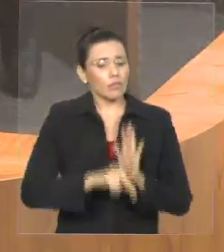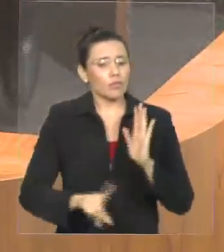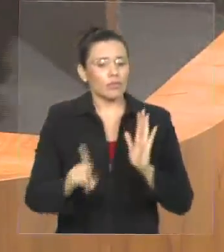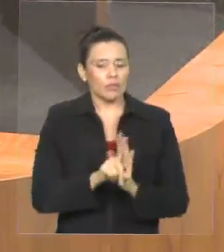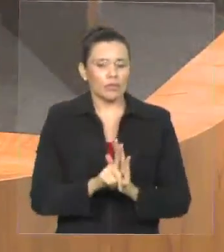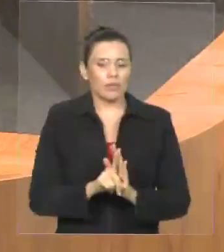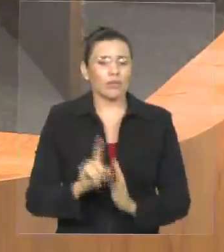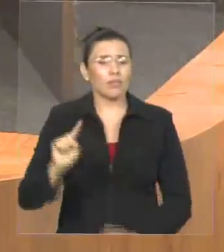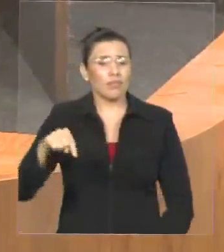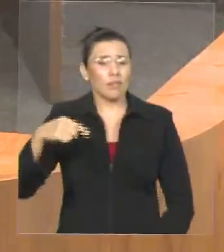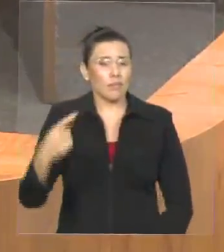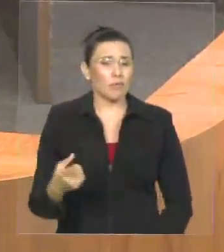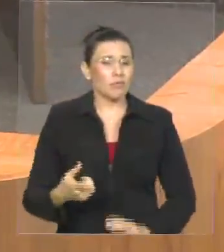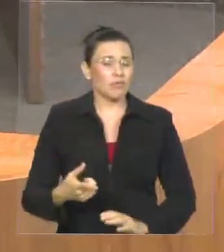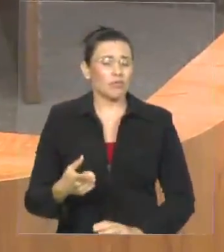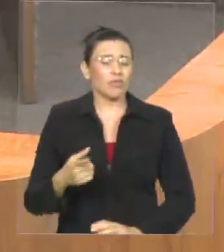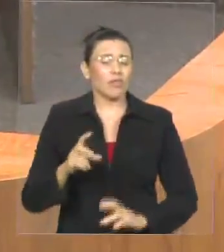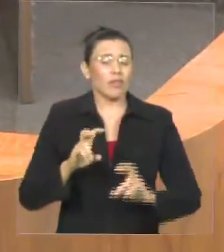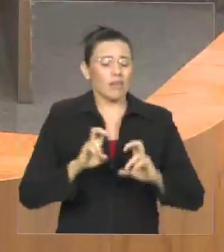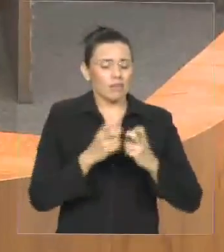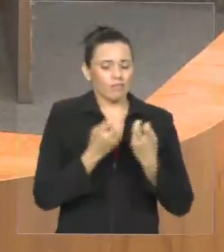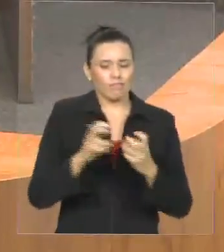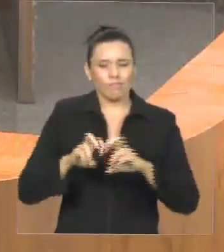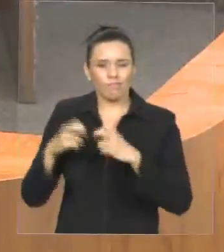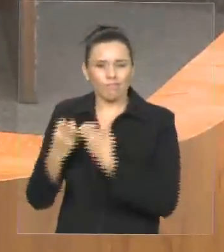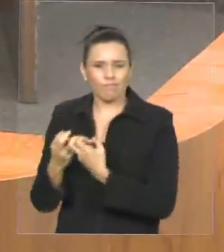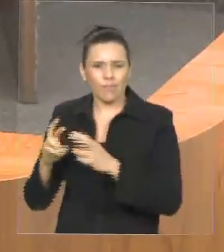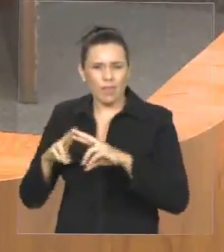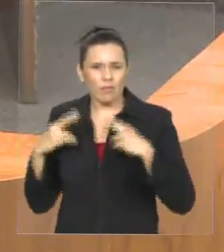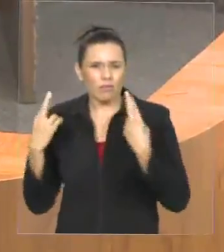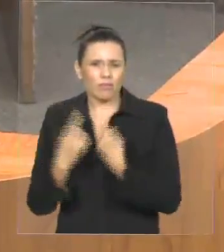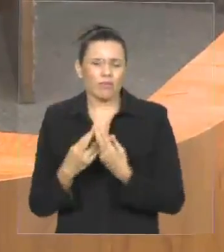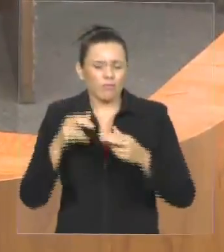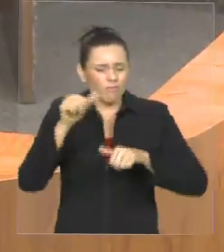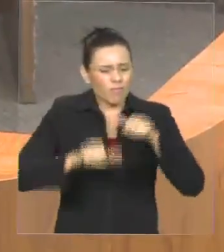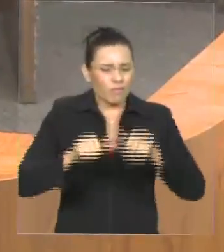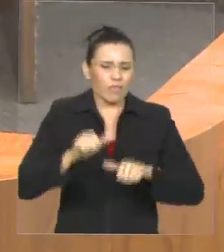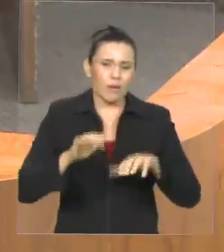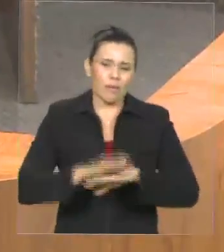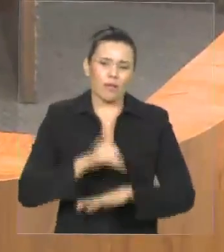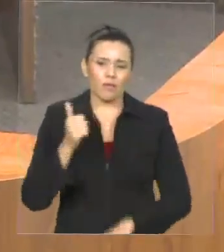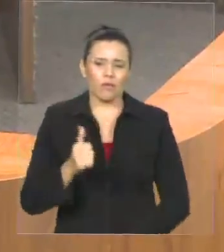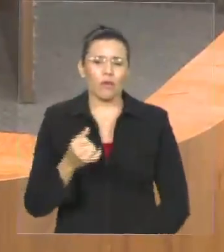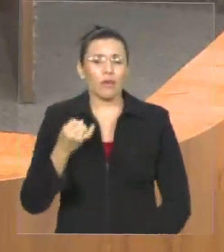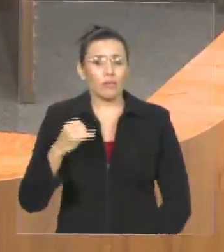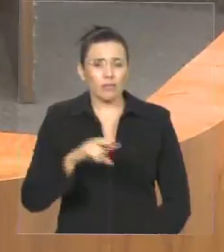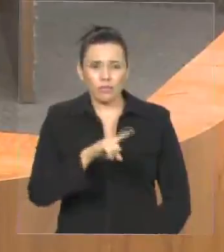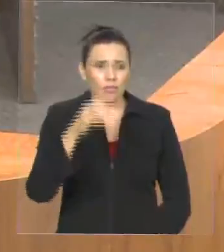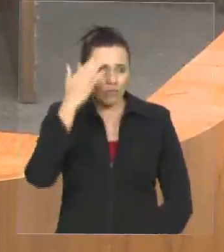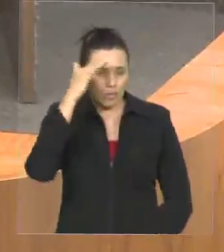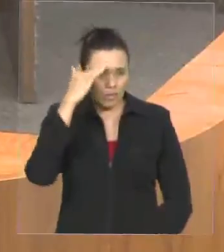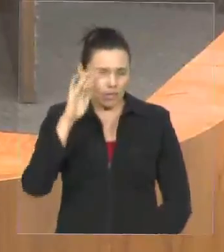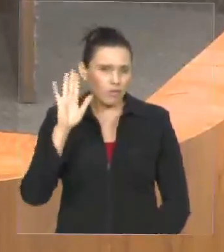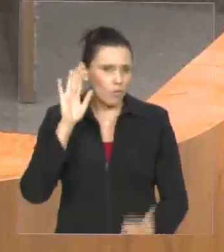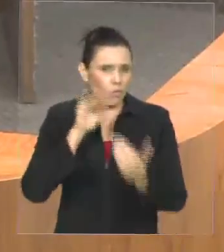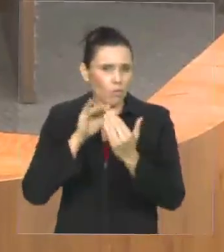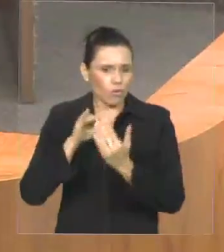comissões dessa casa. Se não for esse o entendimento, que nós votemos pela rejeição,